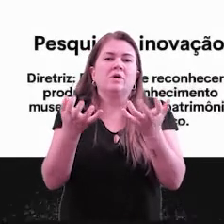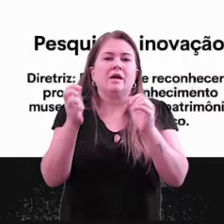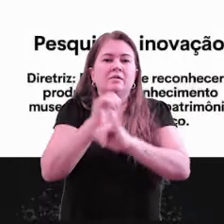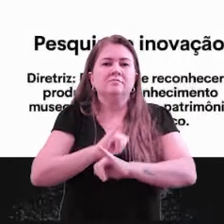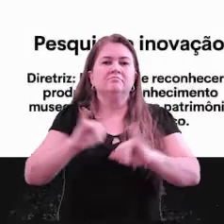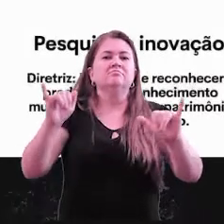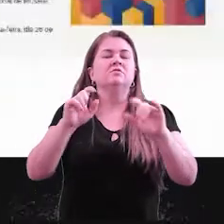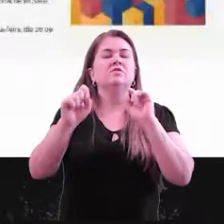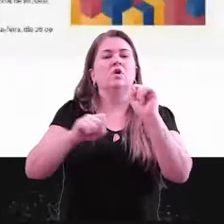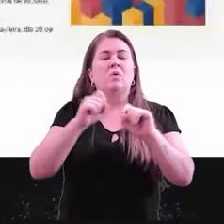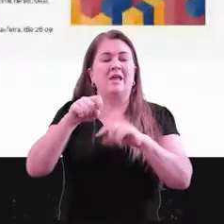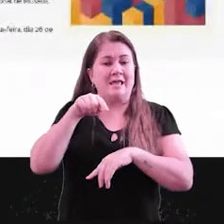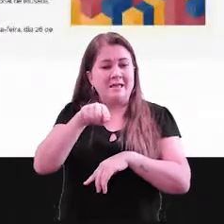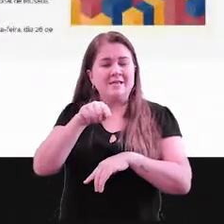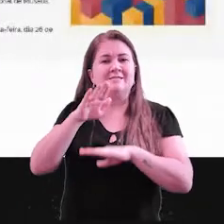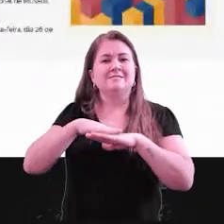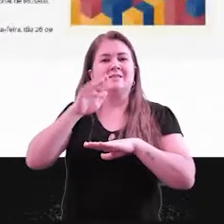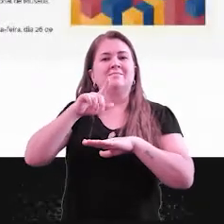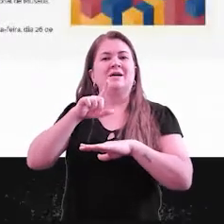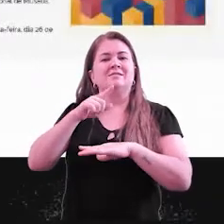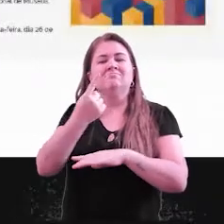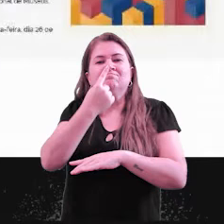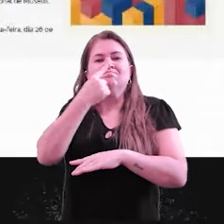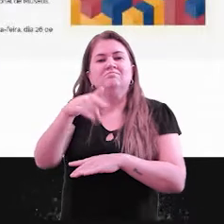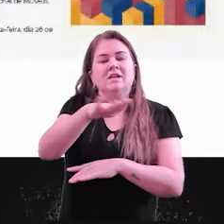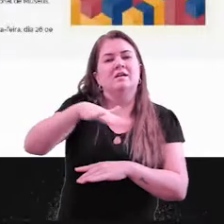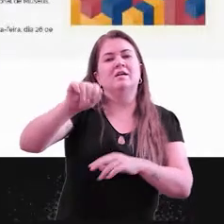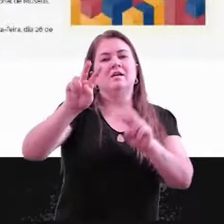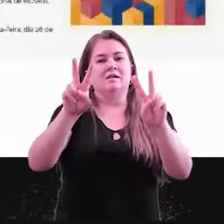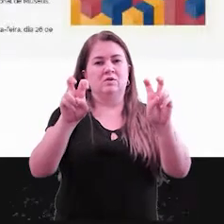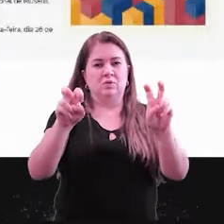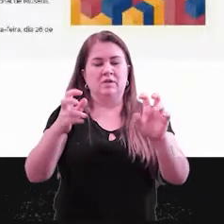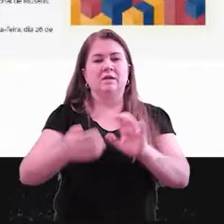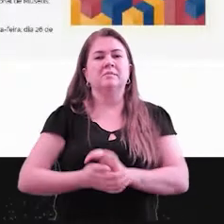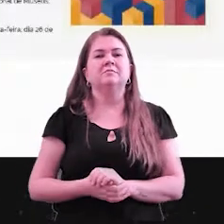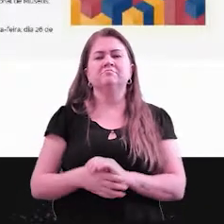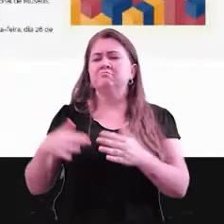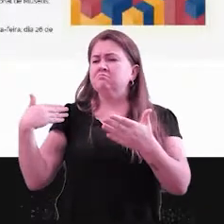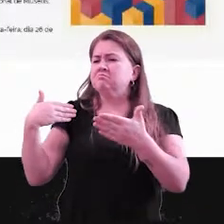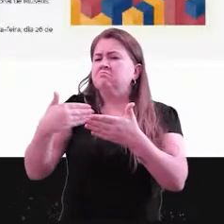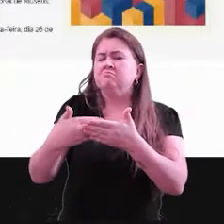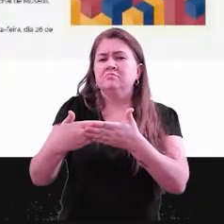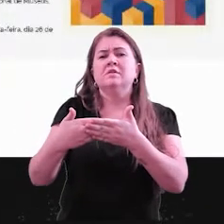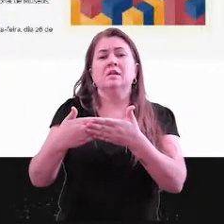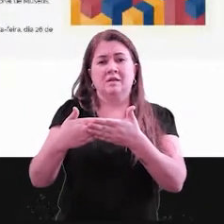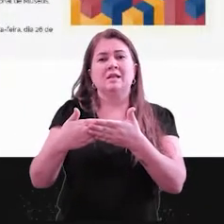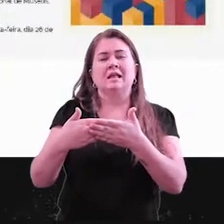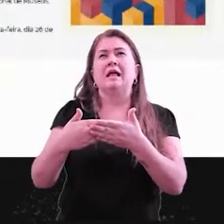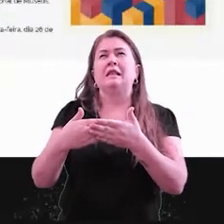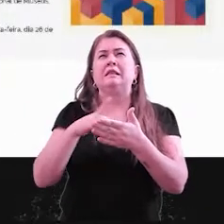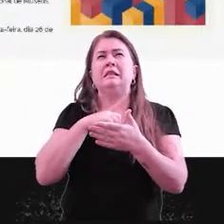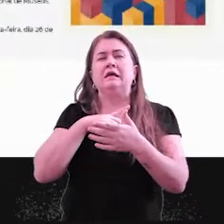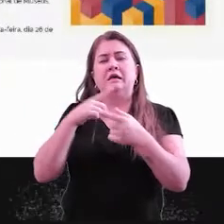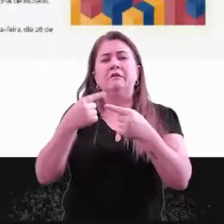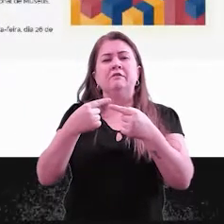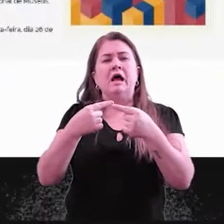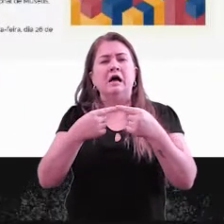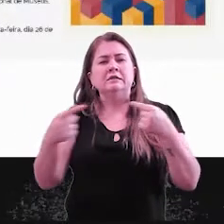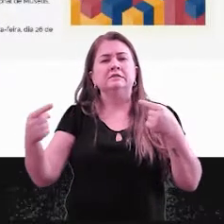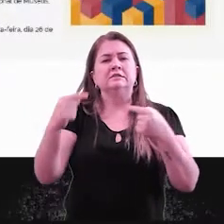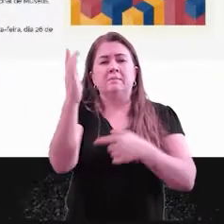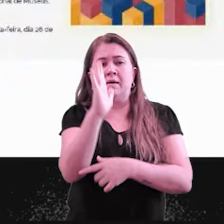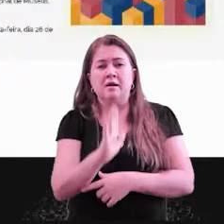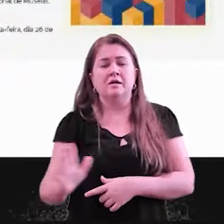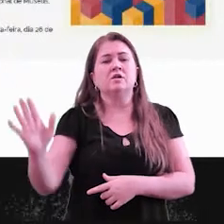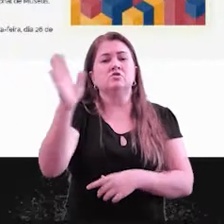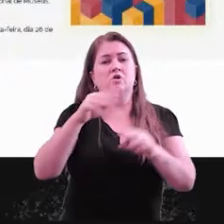temática dessa mesa. Muito recentemente, na Semana Nacional de Museus, que acabou de